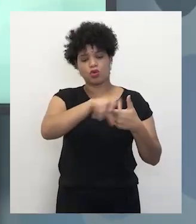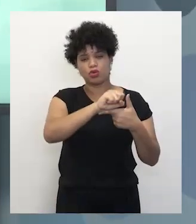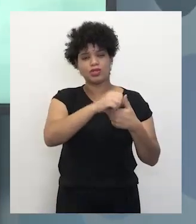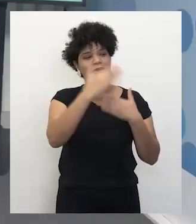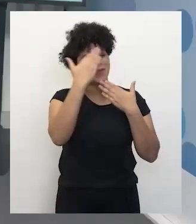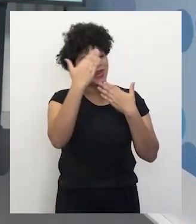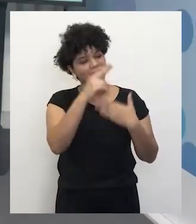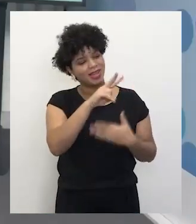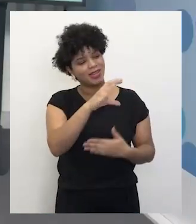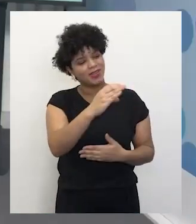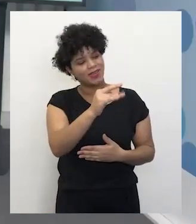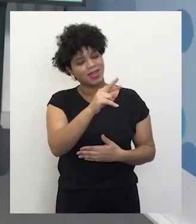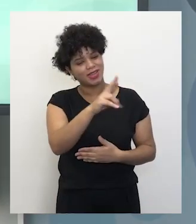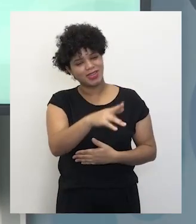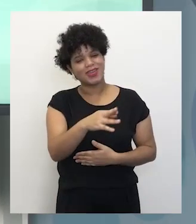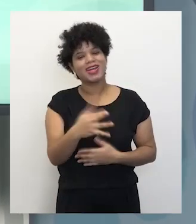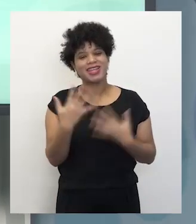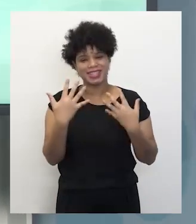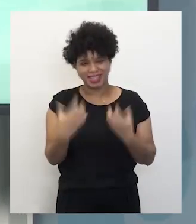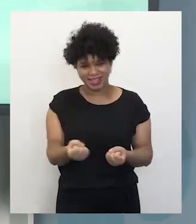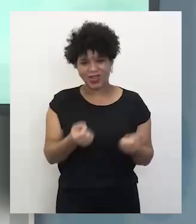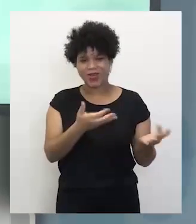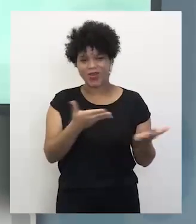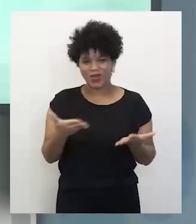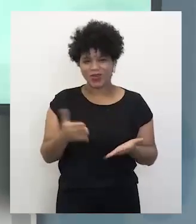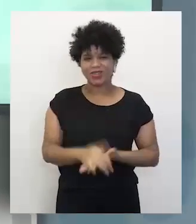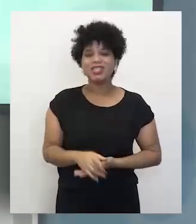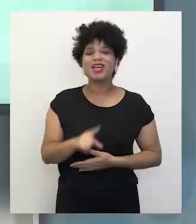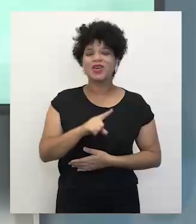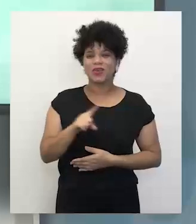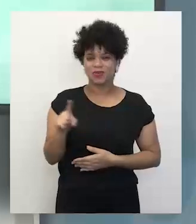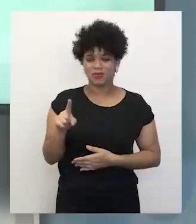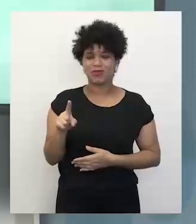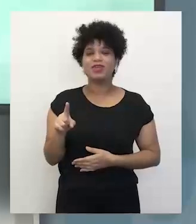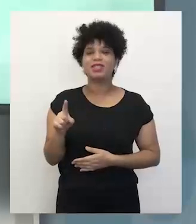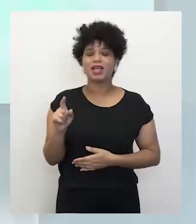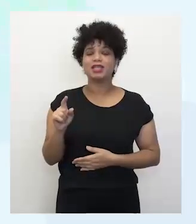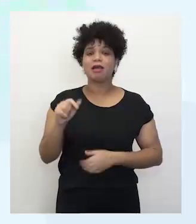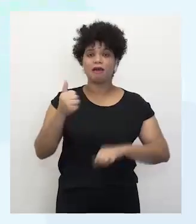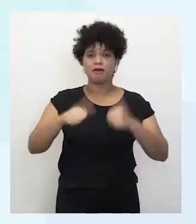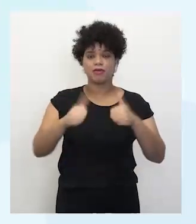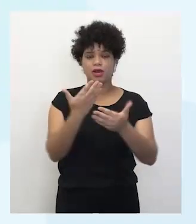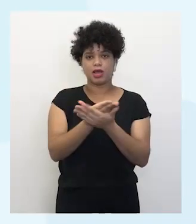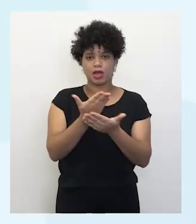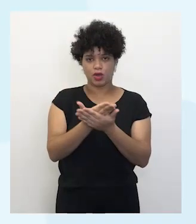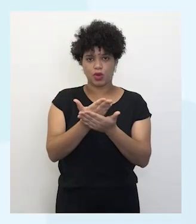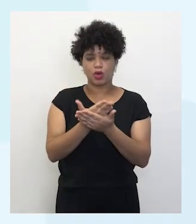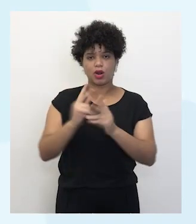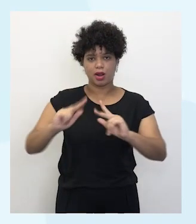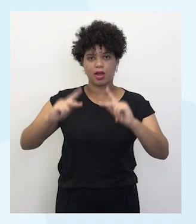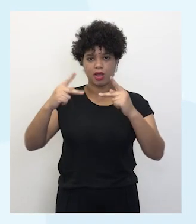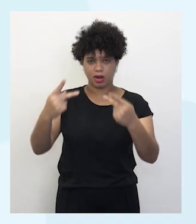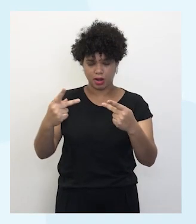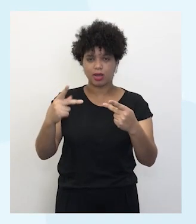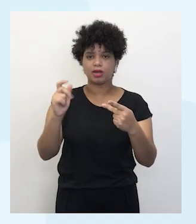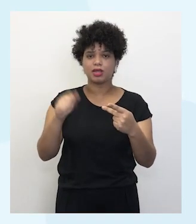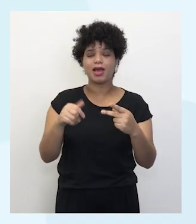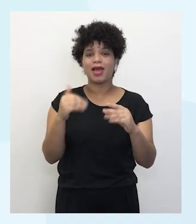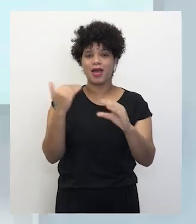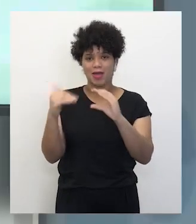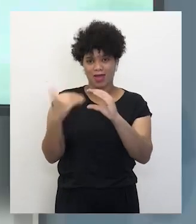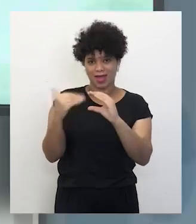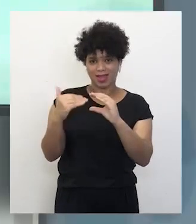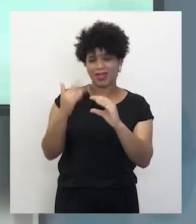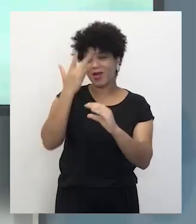aceitado o convite. Nada. Fica aí para vocês a nossa avaliação. Por favor, manda seus recadinhos. Amanhã tem